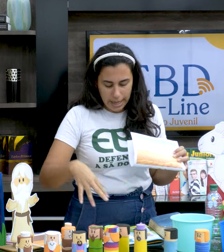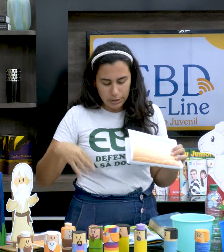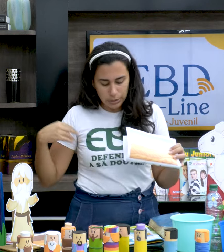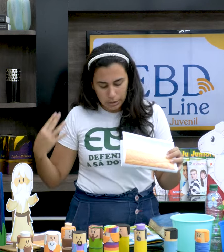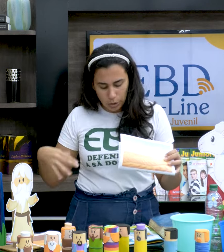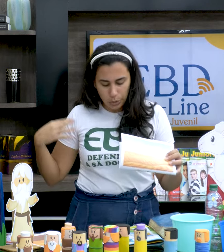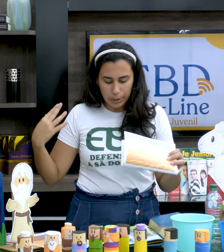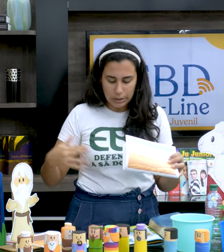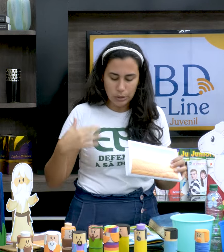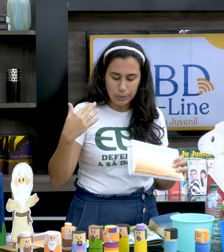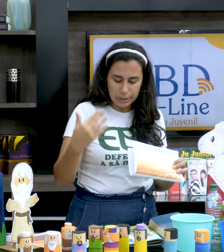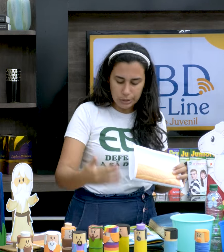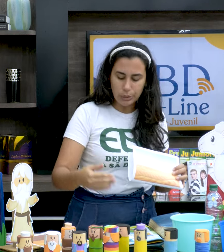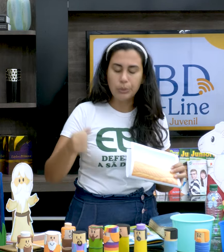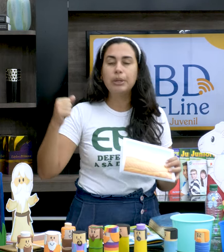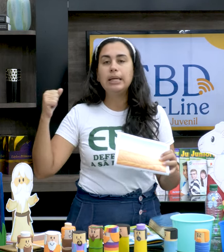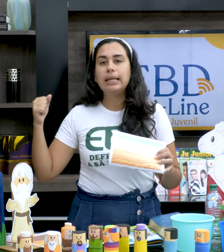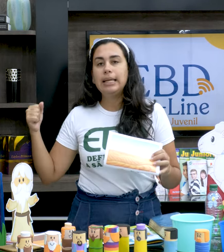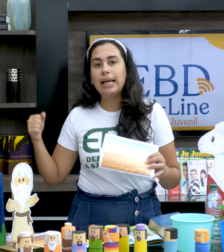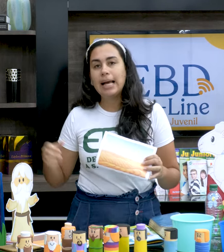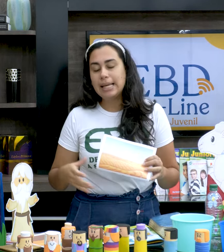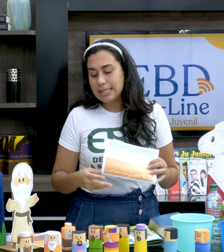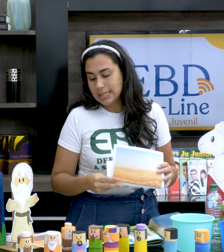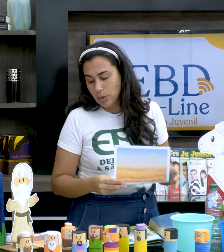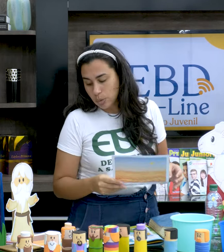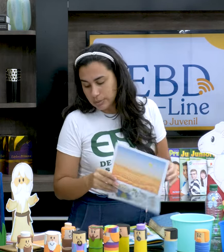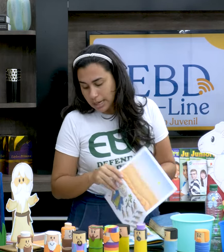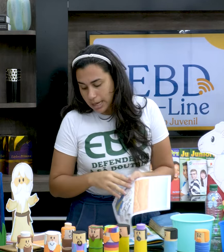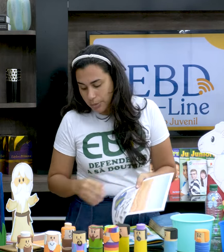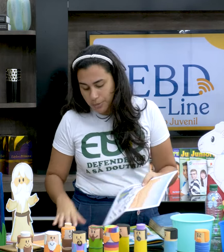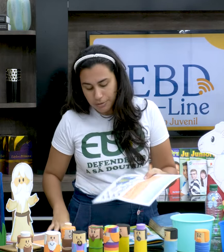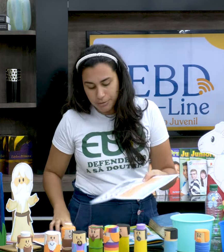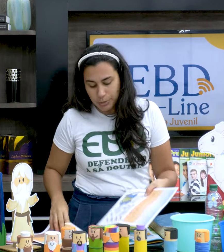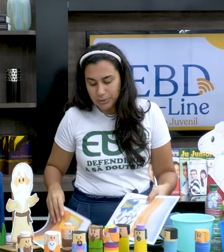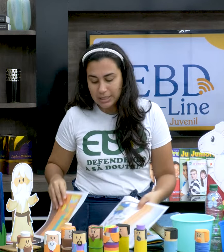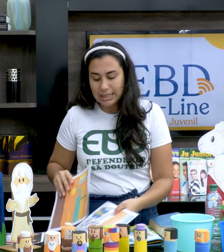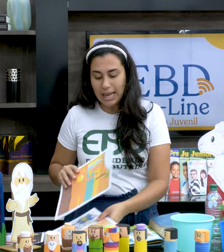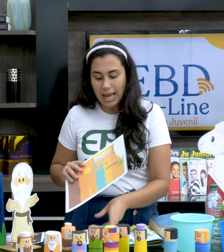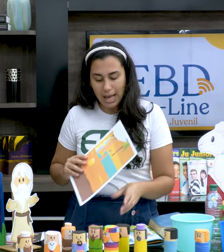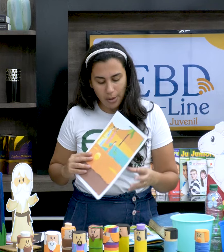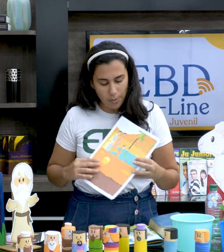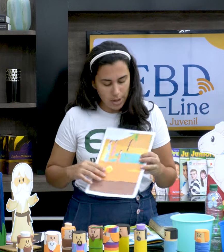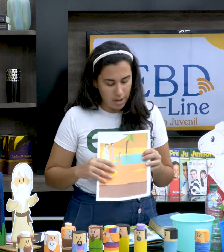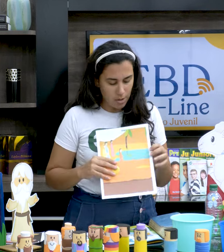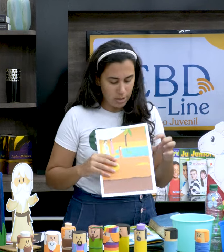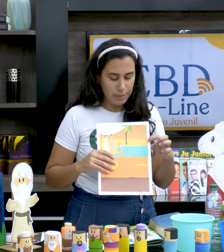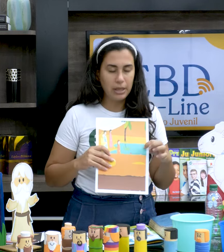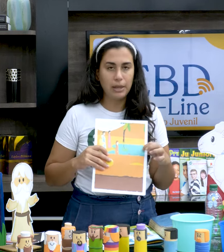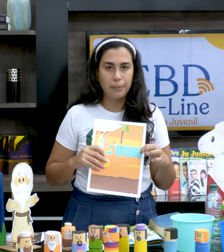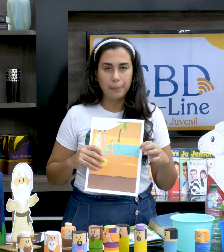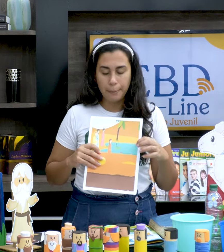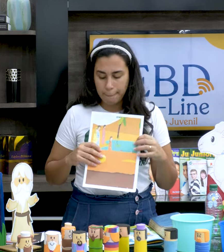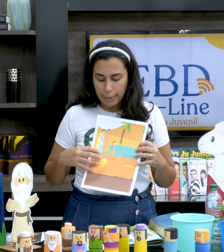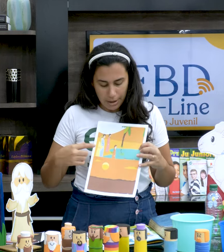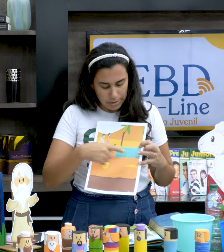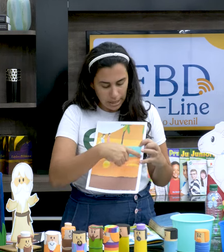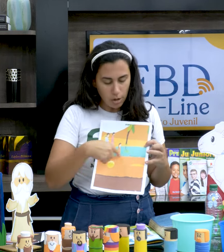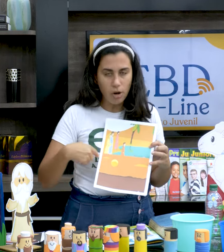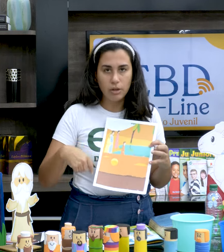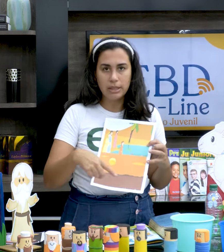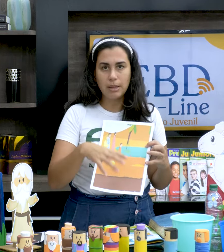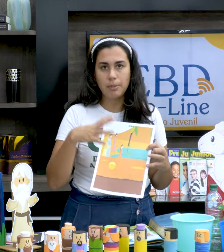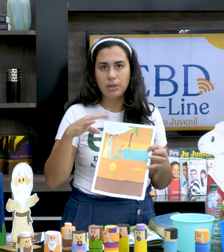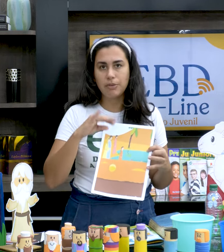no deserto. Andou, andou, andou. E aí eles encontraram uma fonte de água. Olha para aqui. Aí